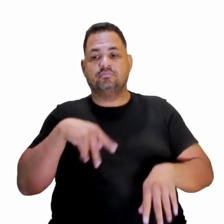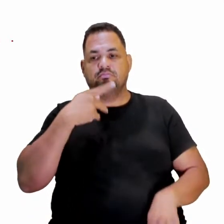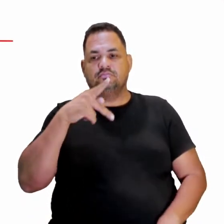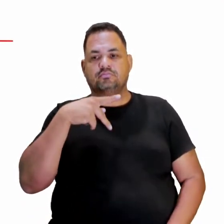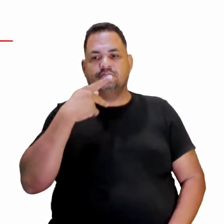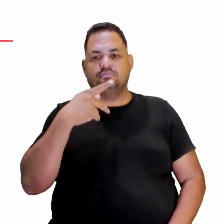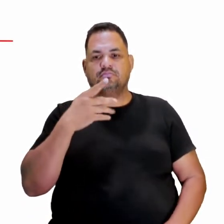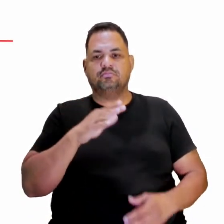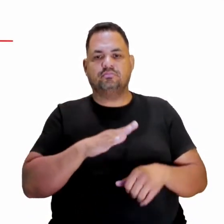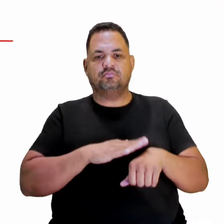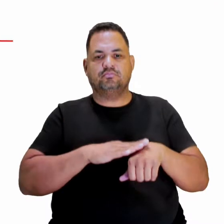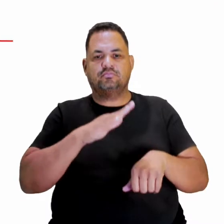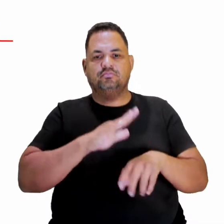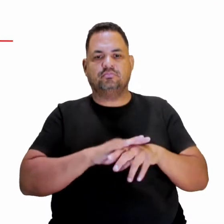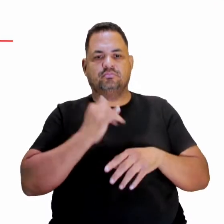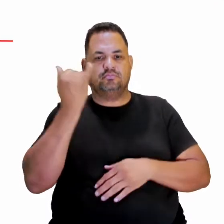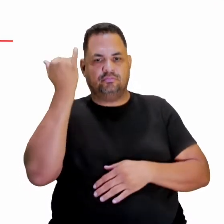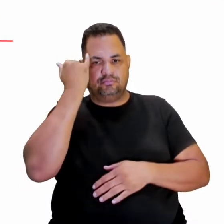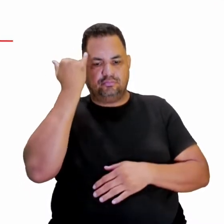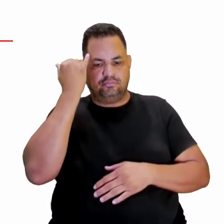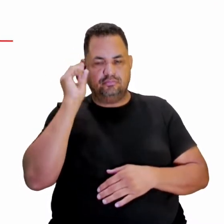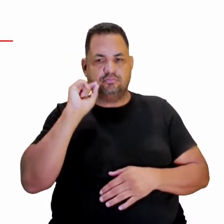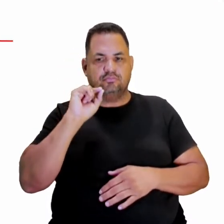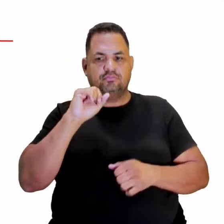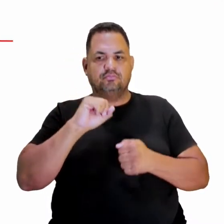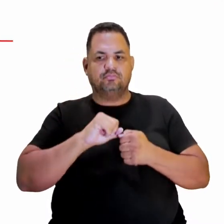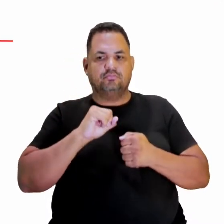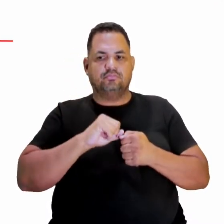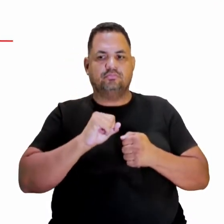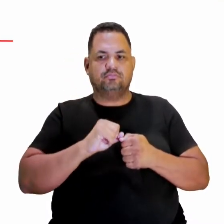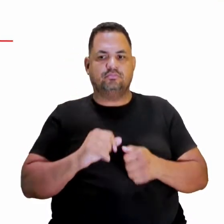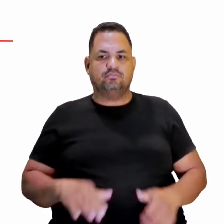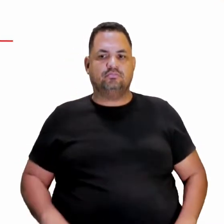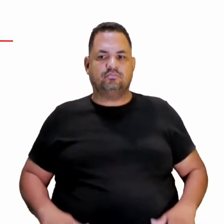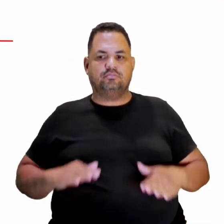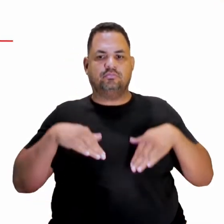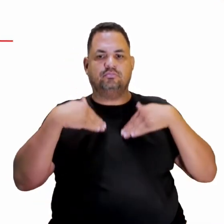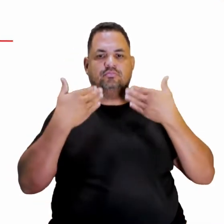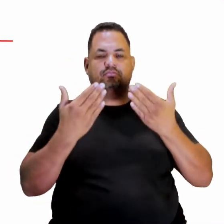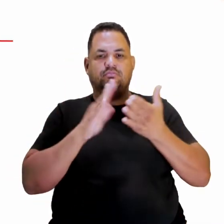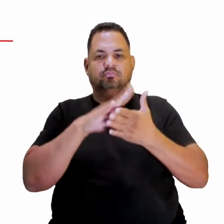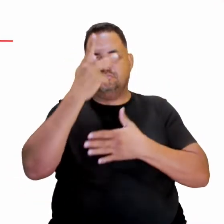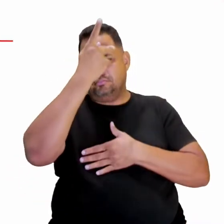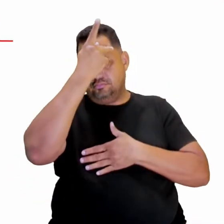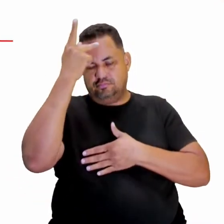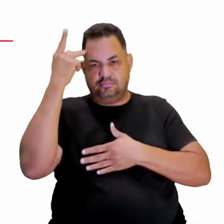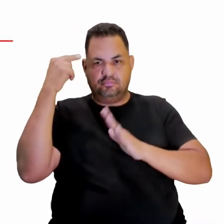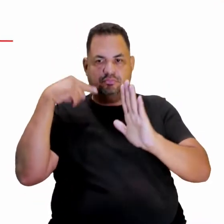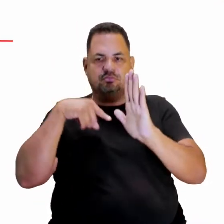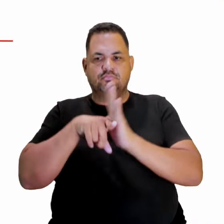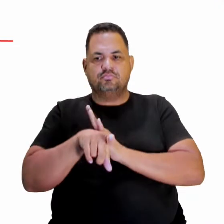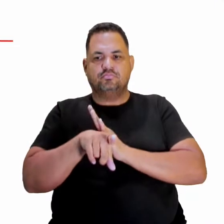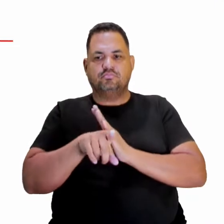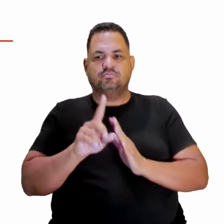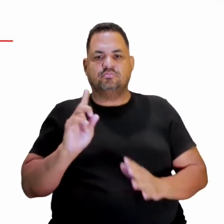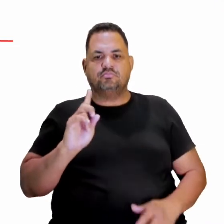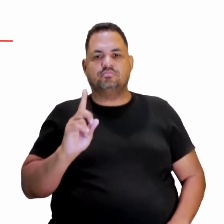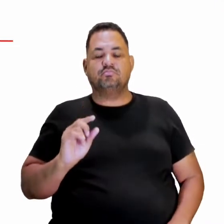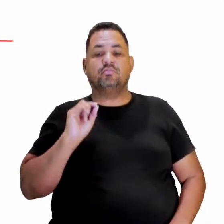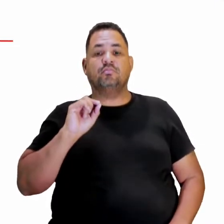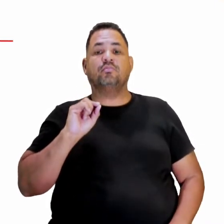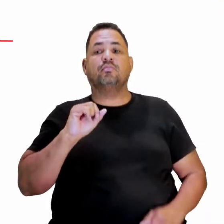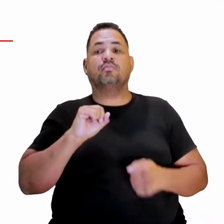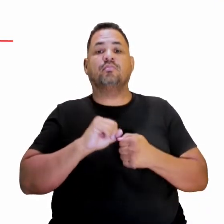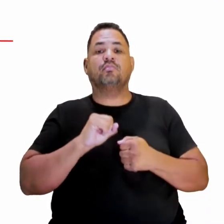mais informações, percebeu? Ela falou o que ela fez. Claro que quando a pessoa pergunta Did you work last holiday, ela não está perguntando o que